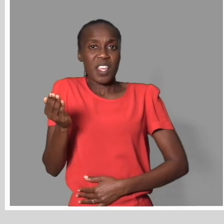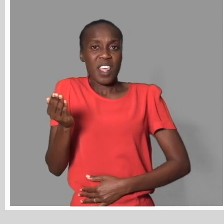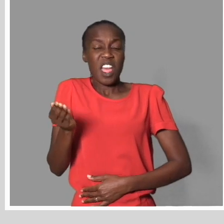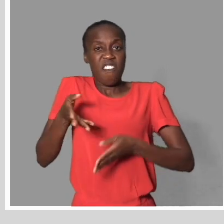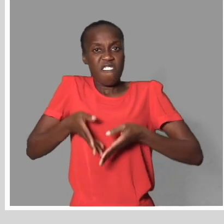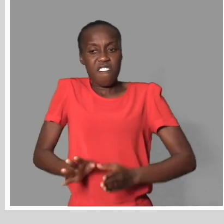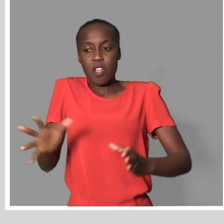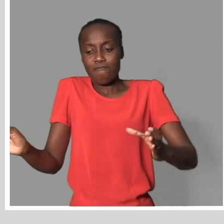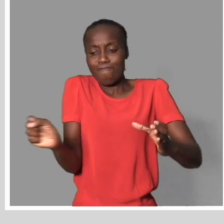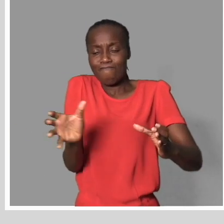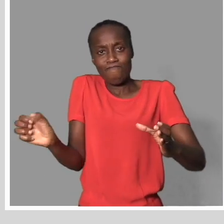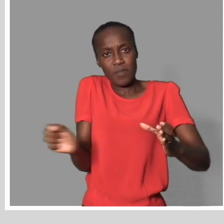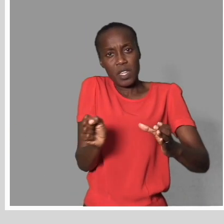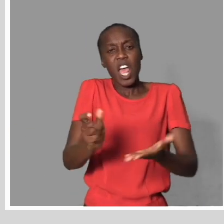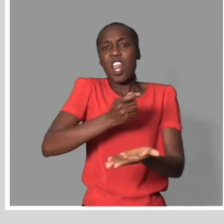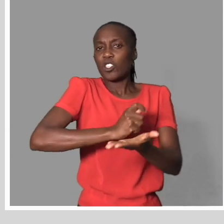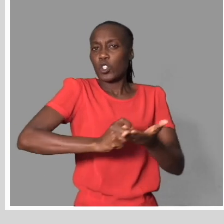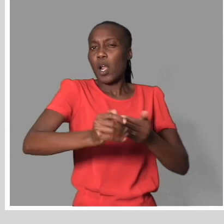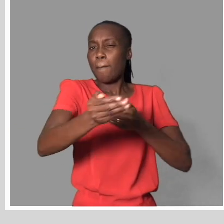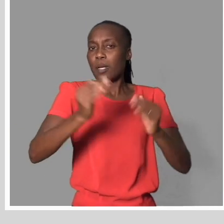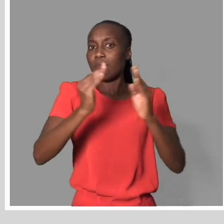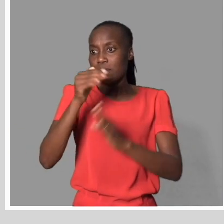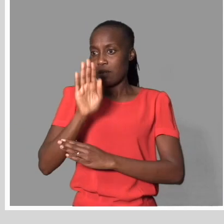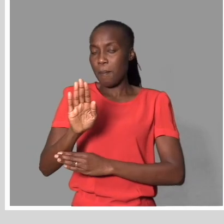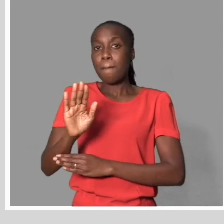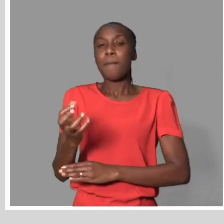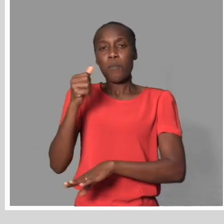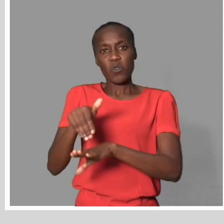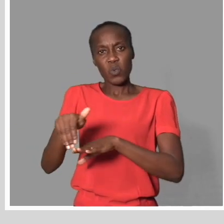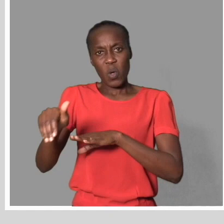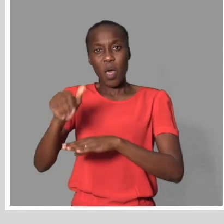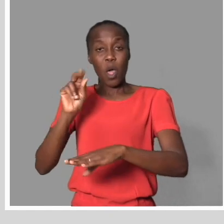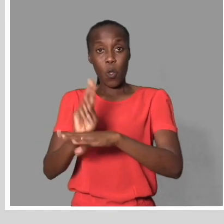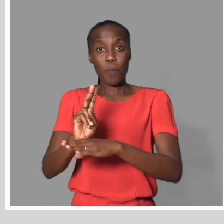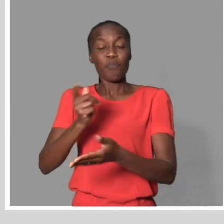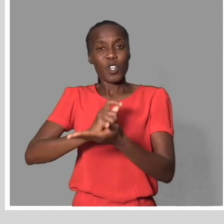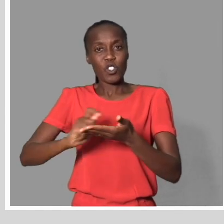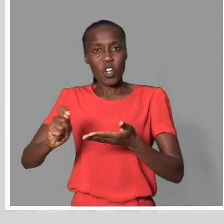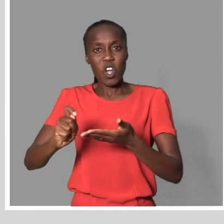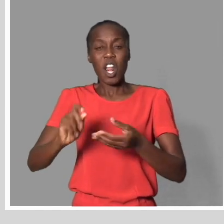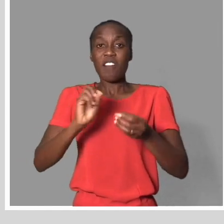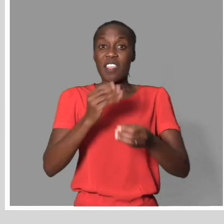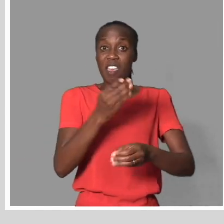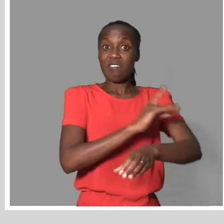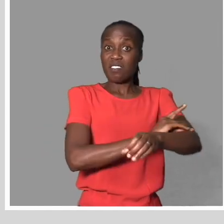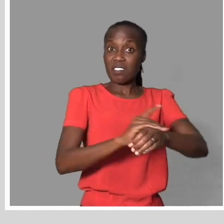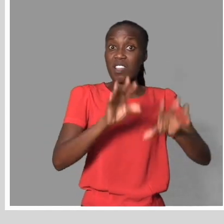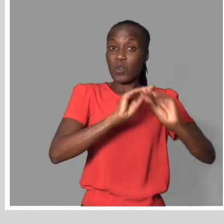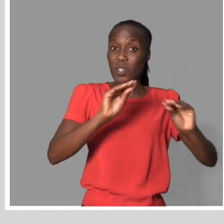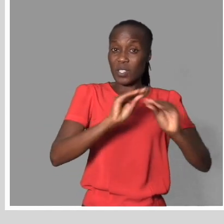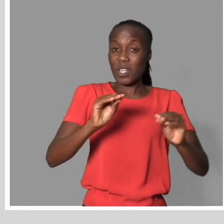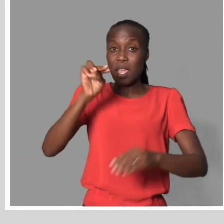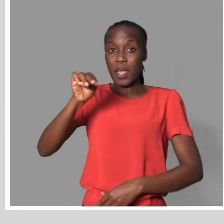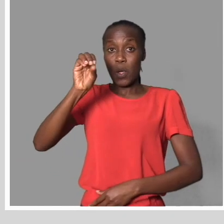que é para escrever os seus filhos às escolas próximas. E para manter os alunos nas escolas, a direção de